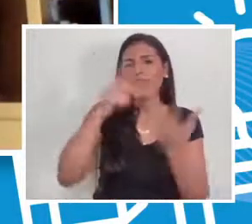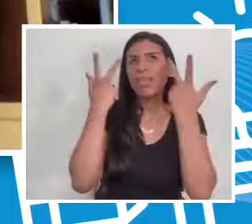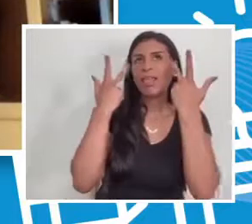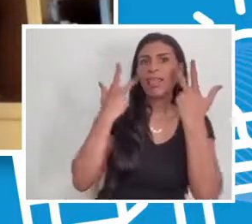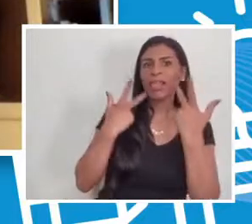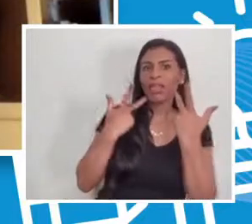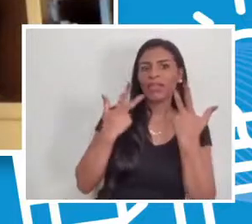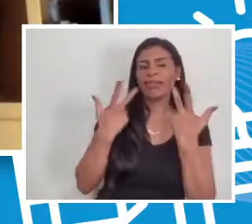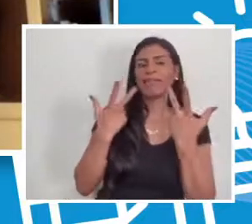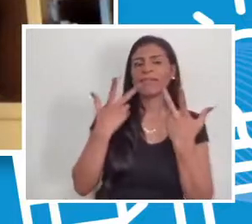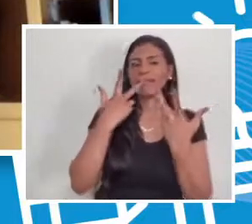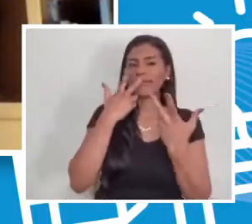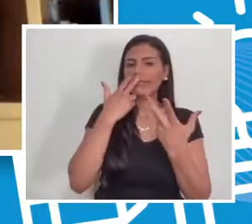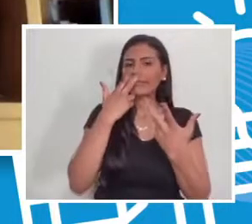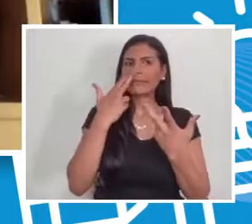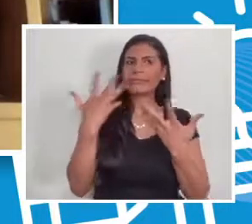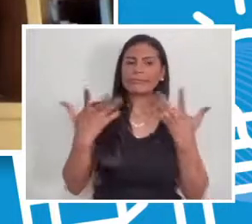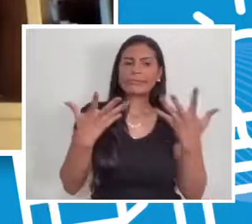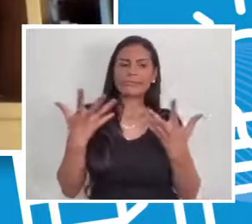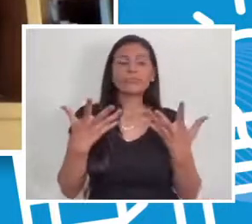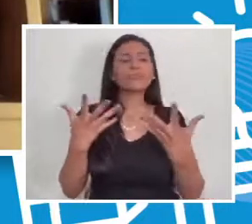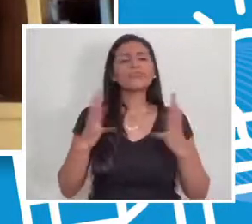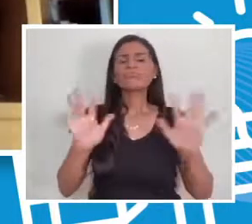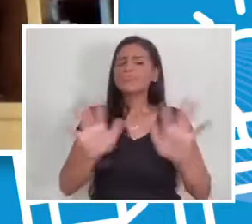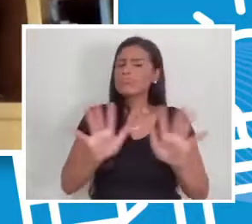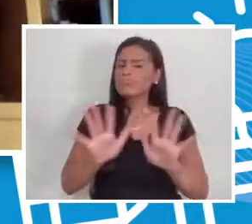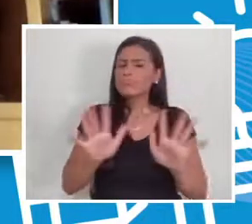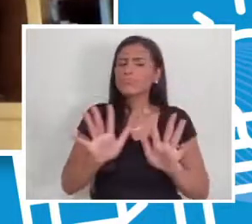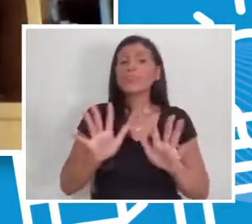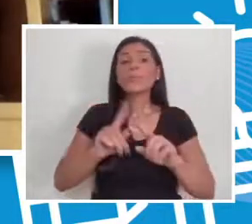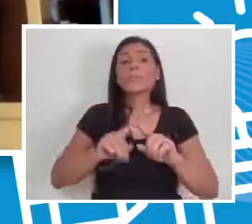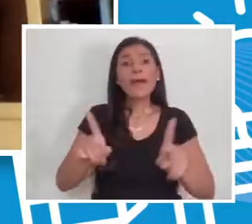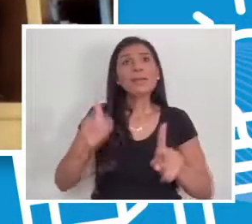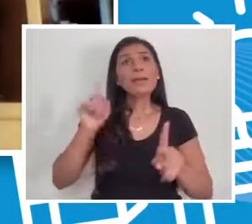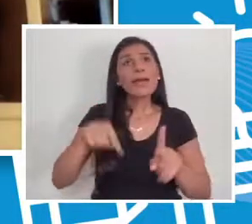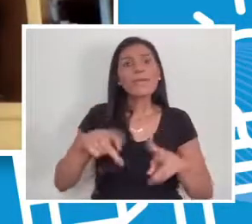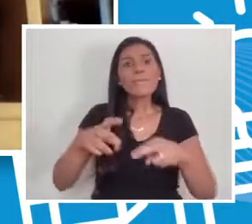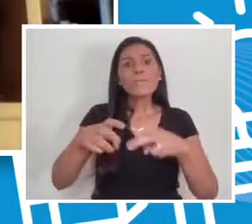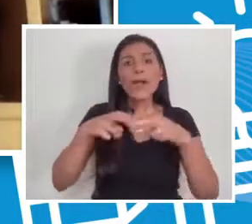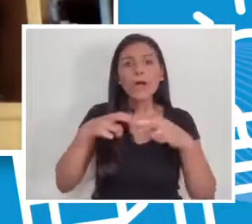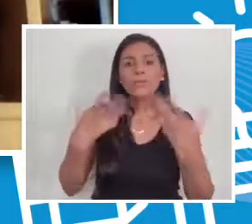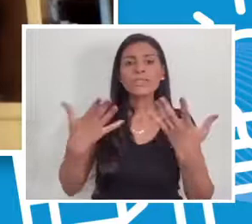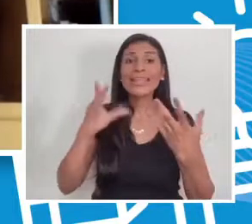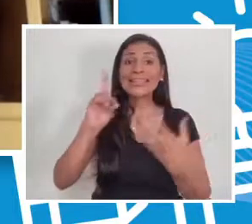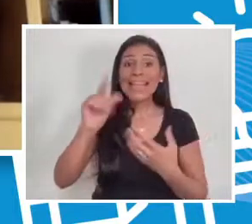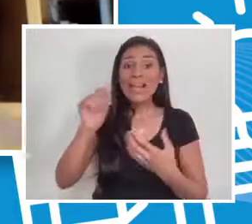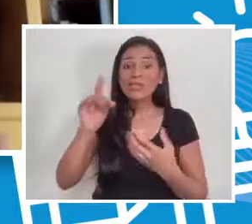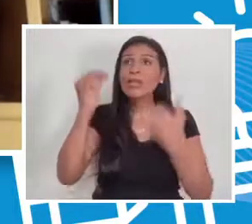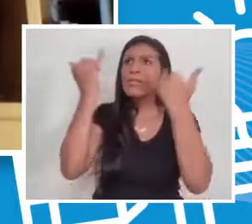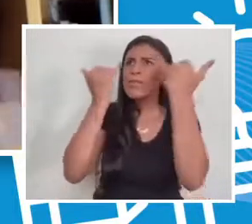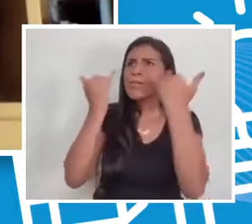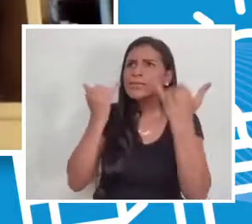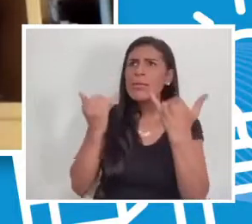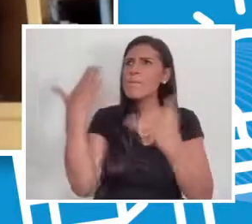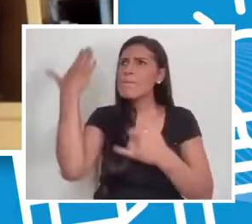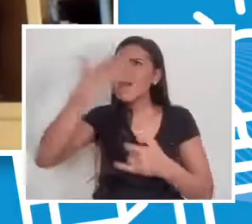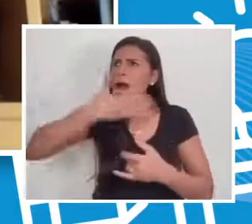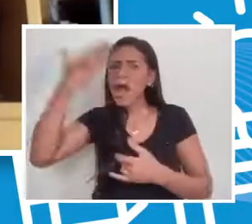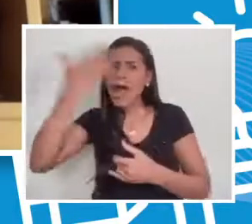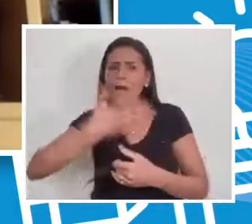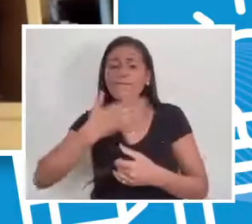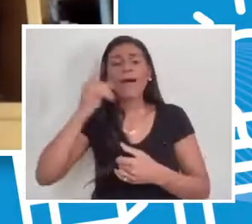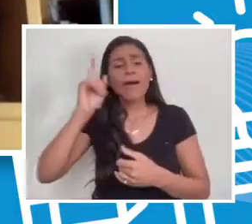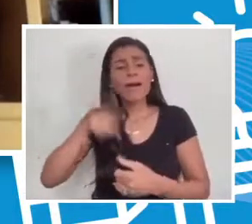alguma forma, né? Mas é porque os dados, eles são muito relevantes para nós entendermos para onde